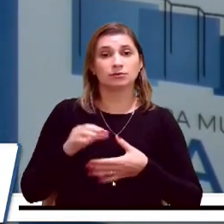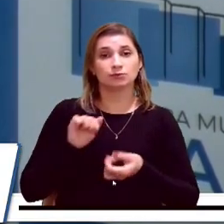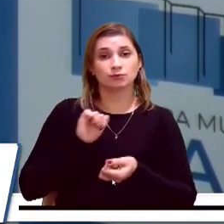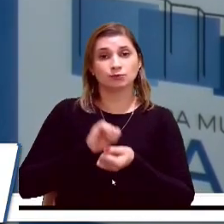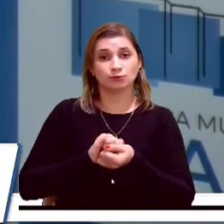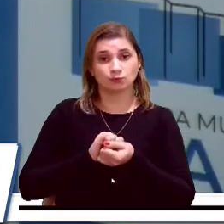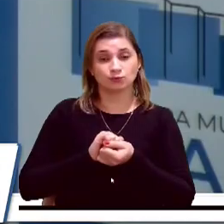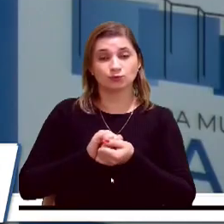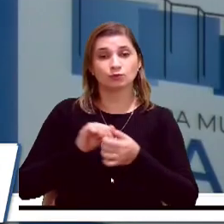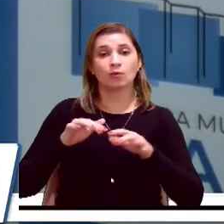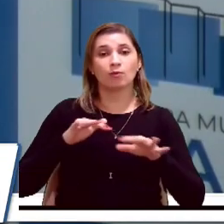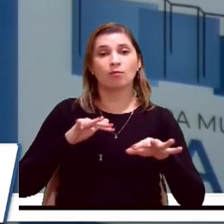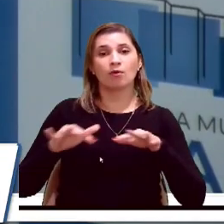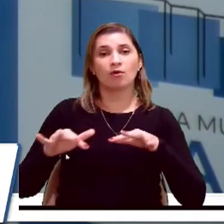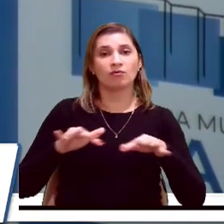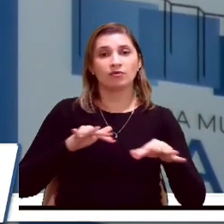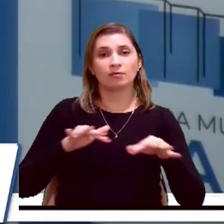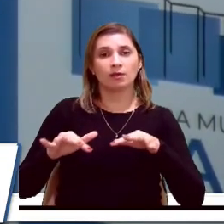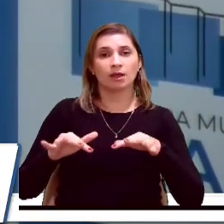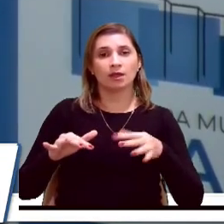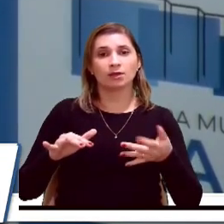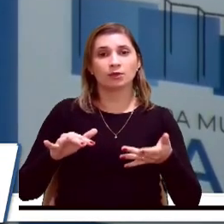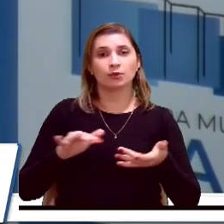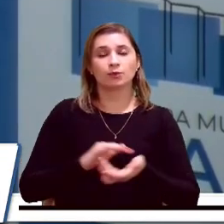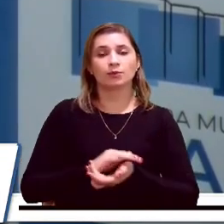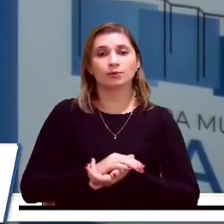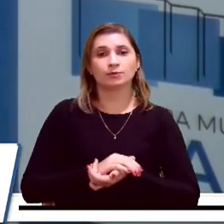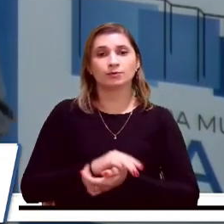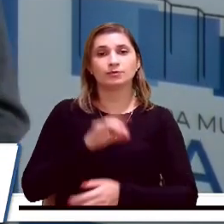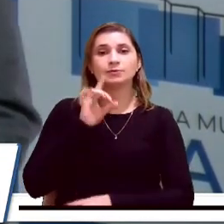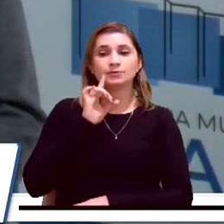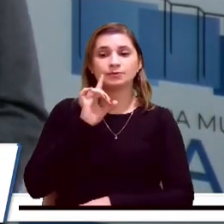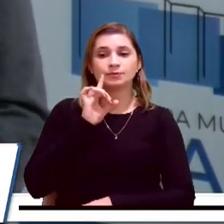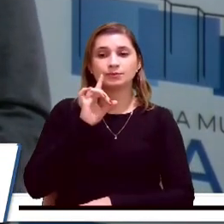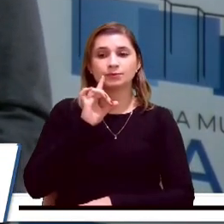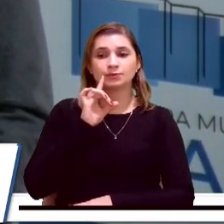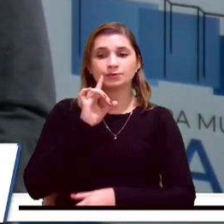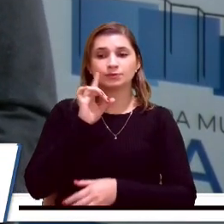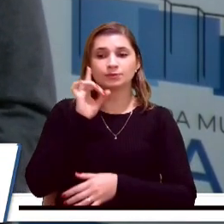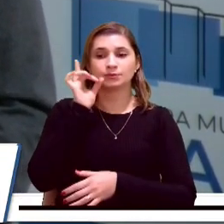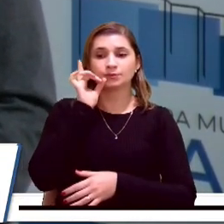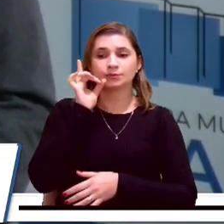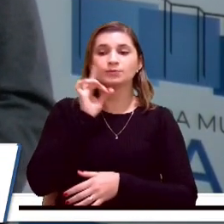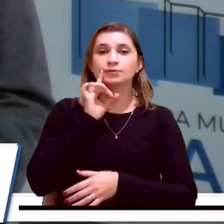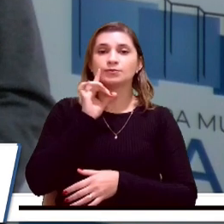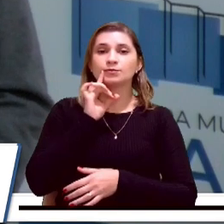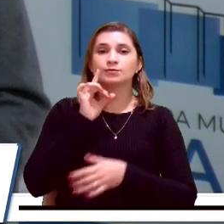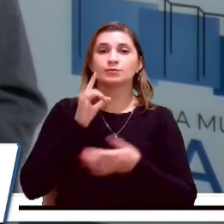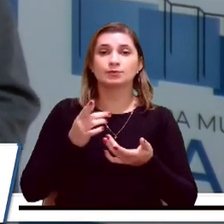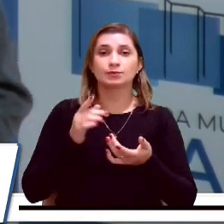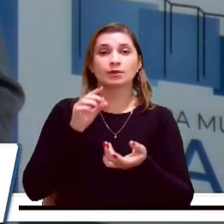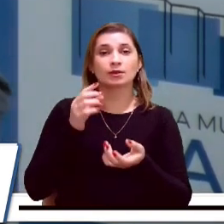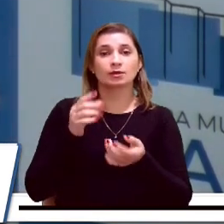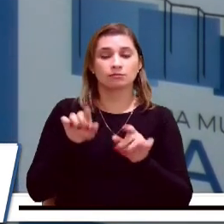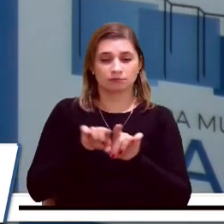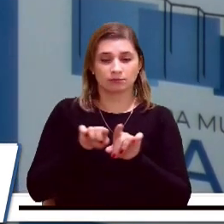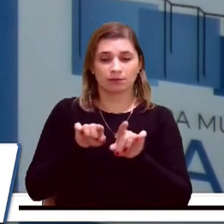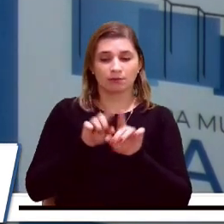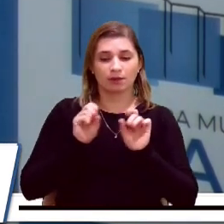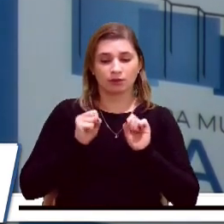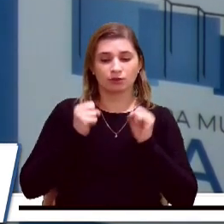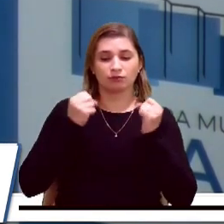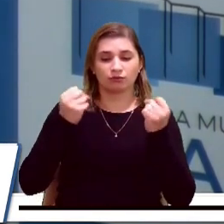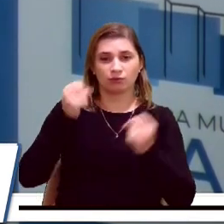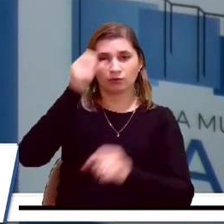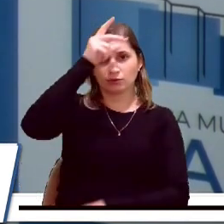movimento do Daniel Bassi e muito empenho do prefeito Alexandre